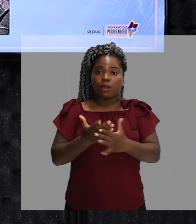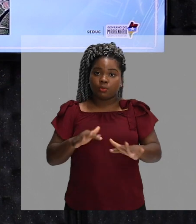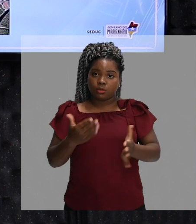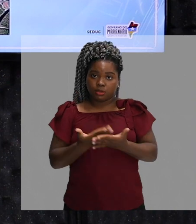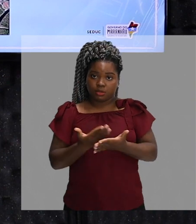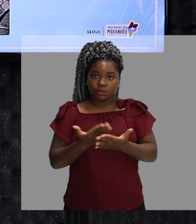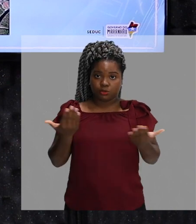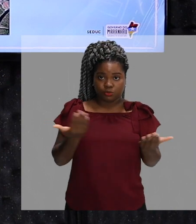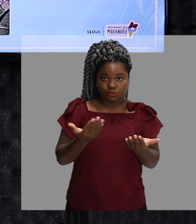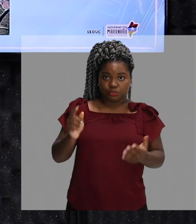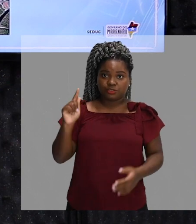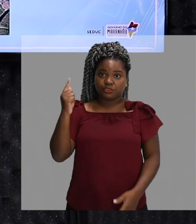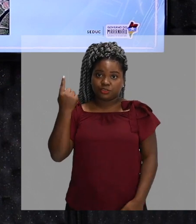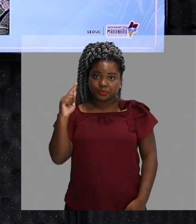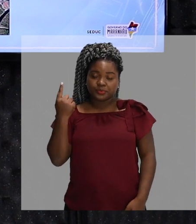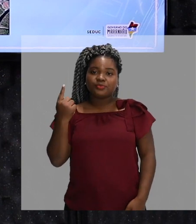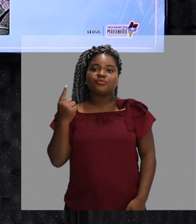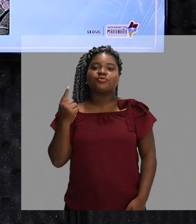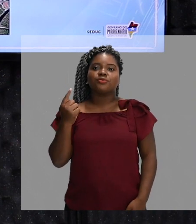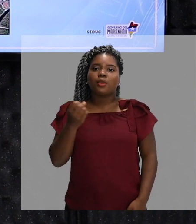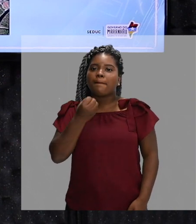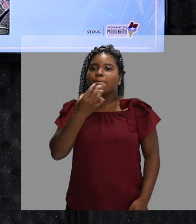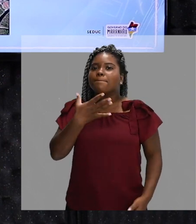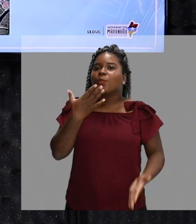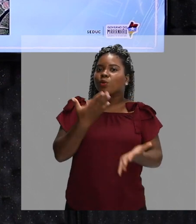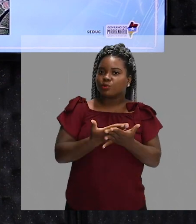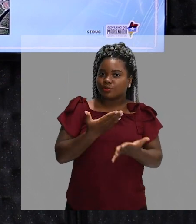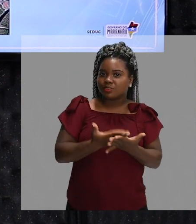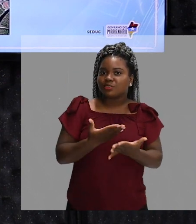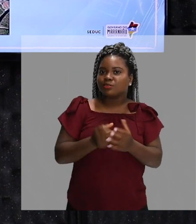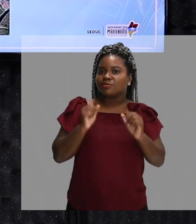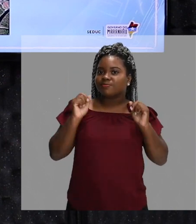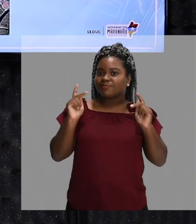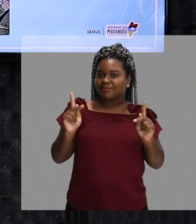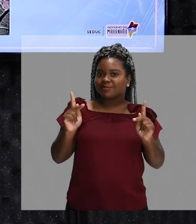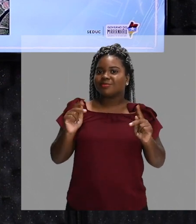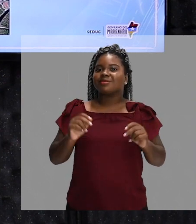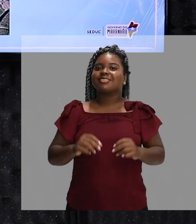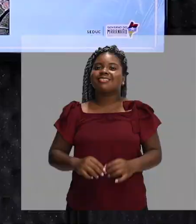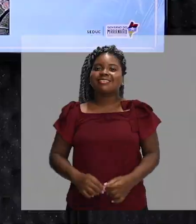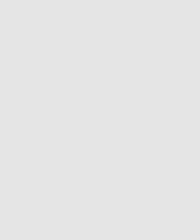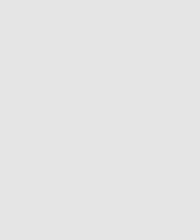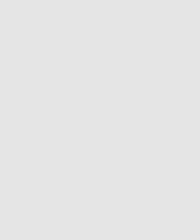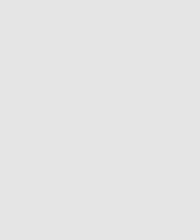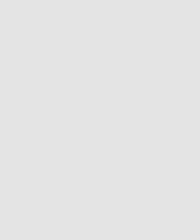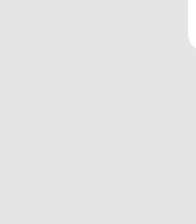encerramos mais uma aula de geografia. Bons estudos e até o nosso próximo encontro.